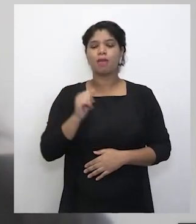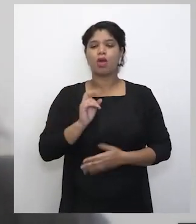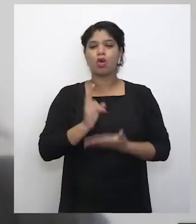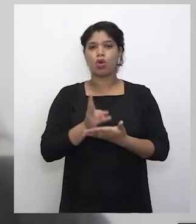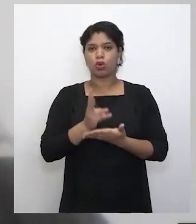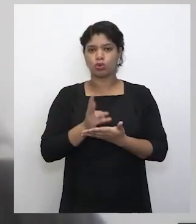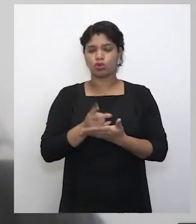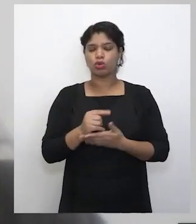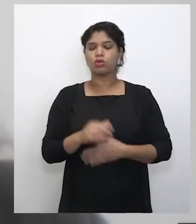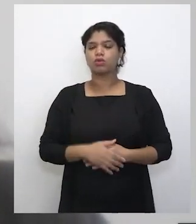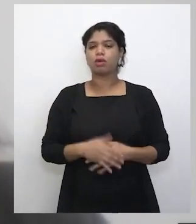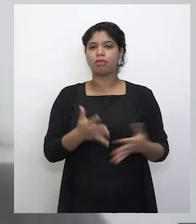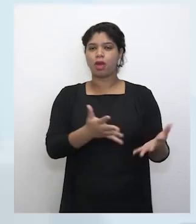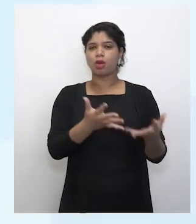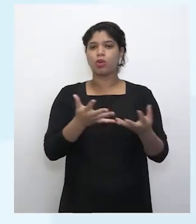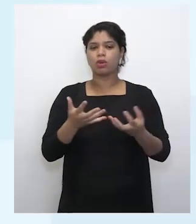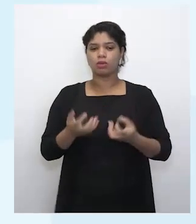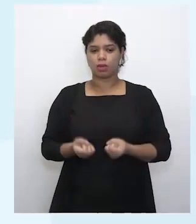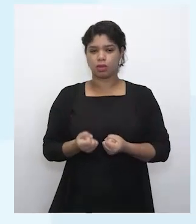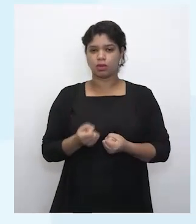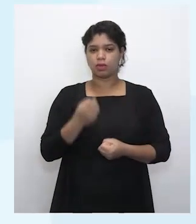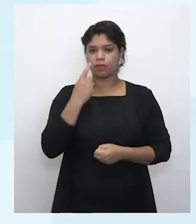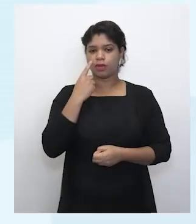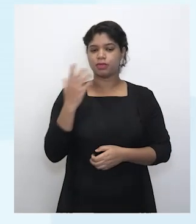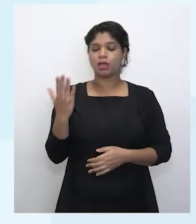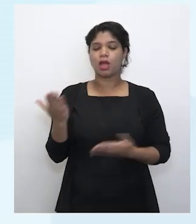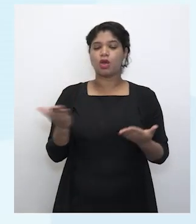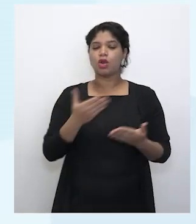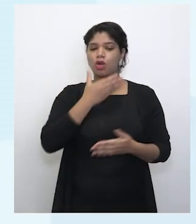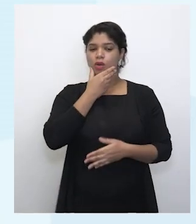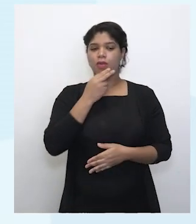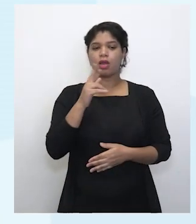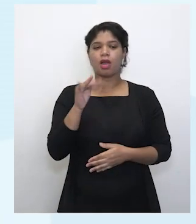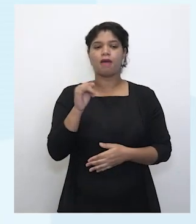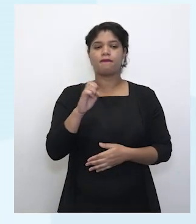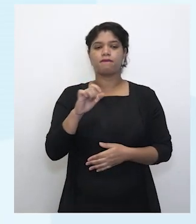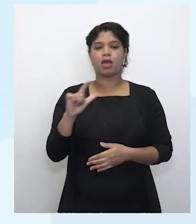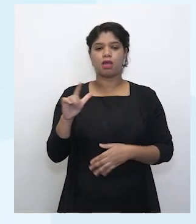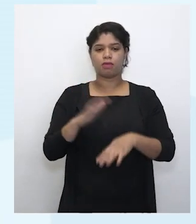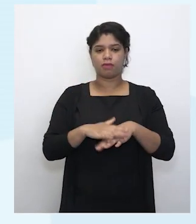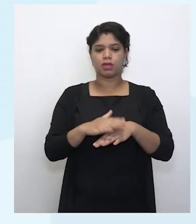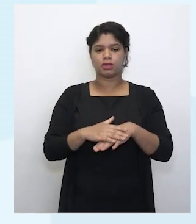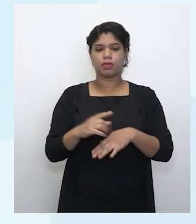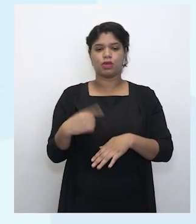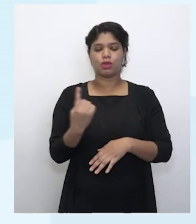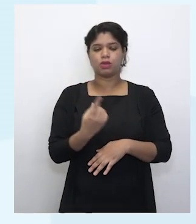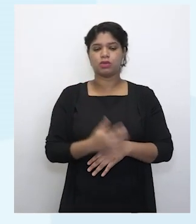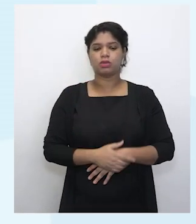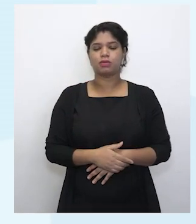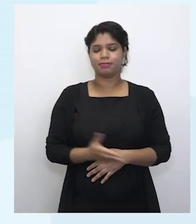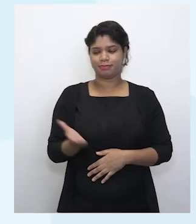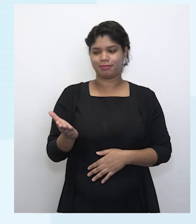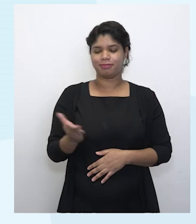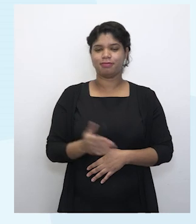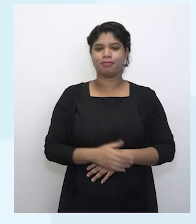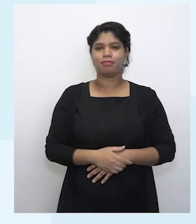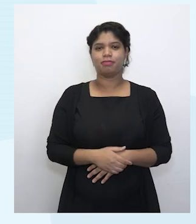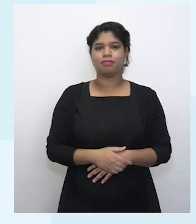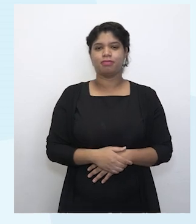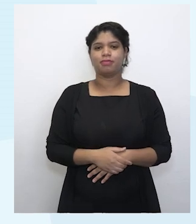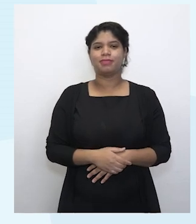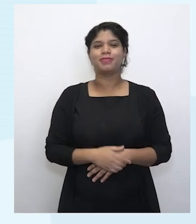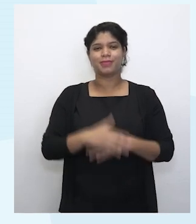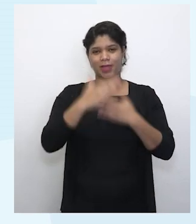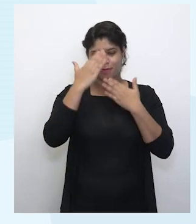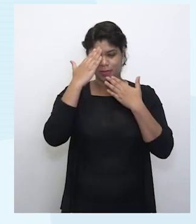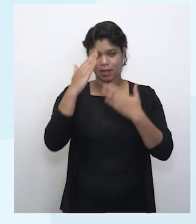com a sensibilização e eu vou passar para o Rafael fazer essa sensibilização para nós. Rafael, é com você.